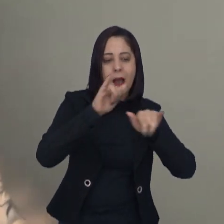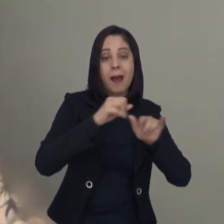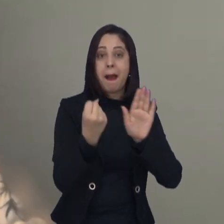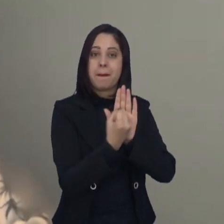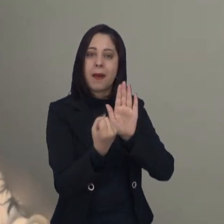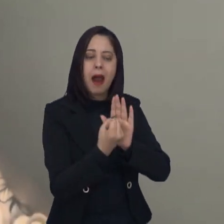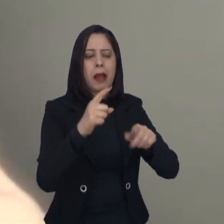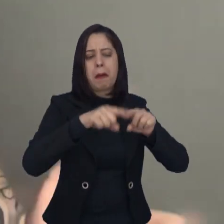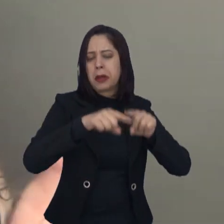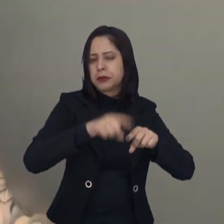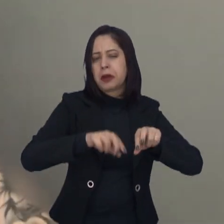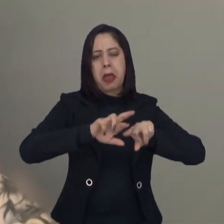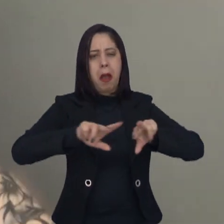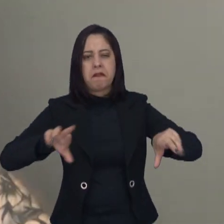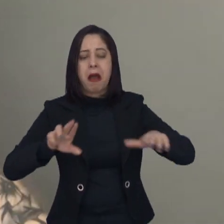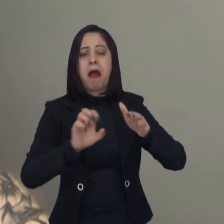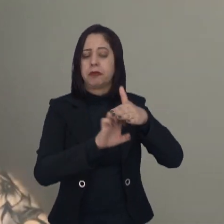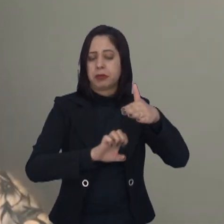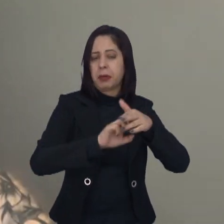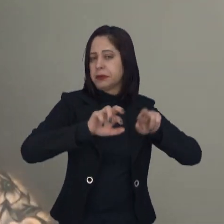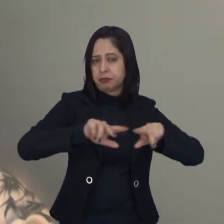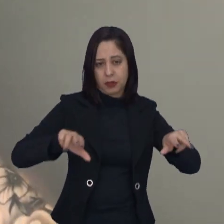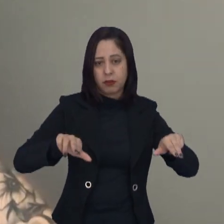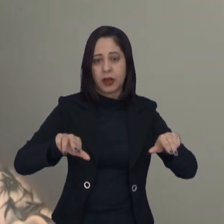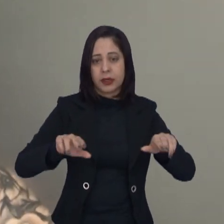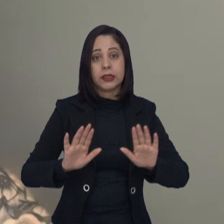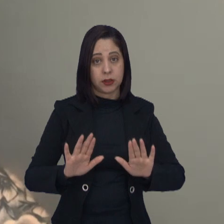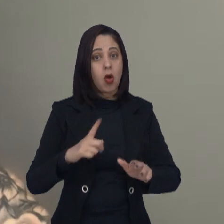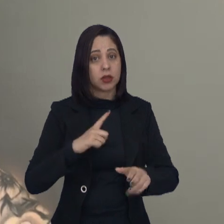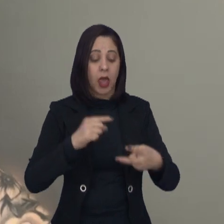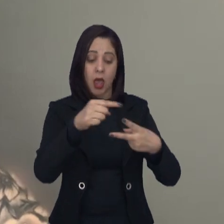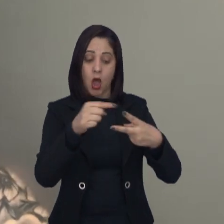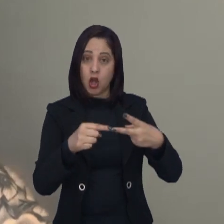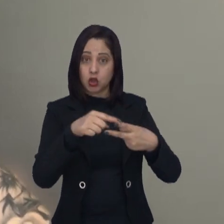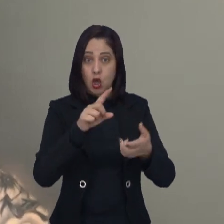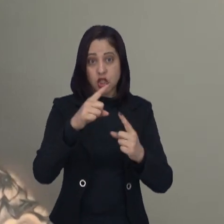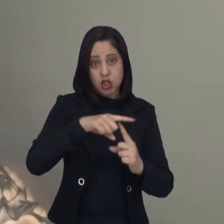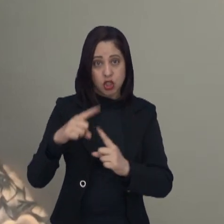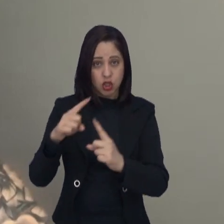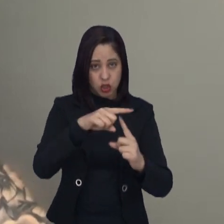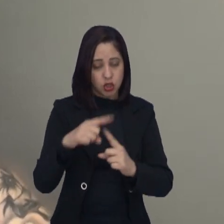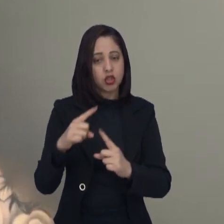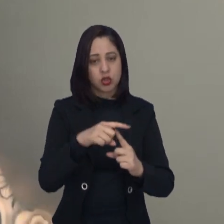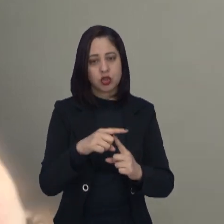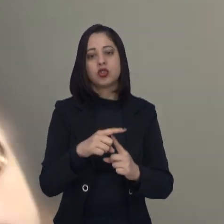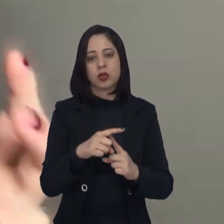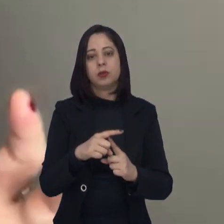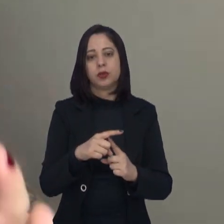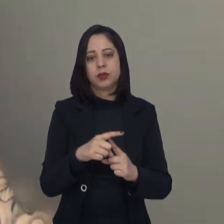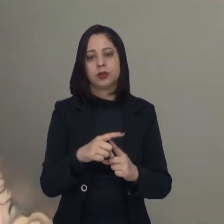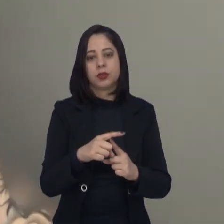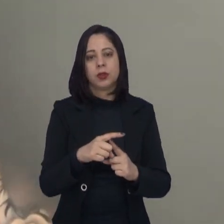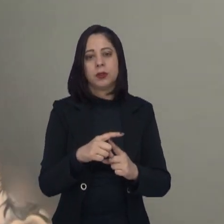ou um serviço que aquela empresa corresponde, entendeu? Então a gente tem essa via que acredito que seja também, a gente tem